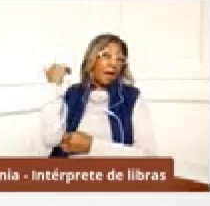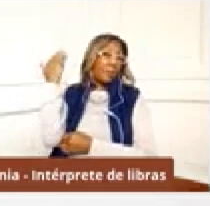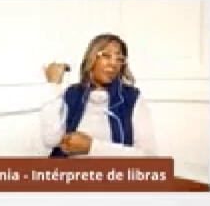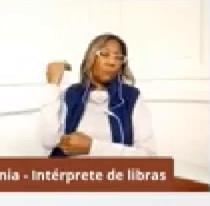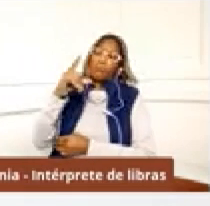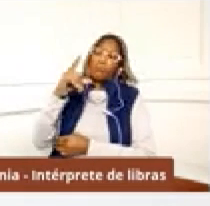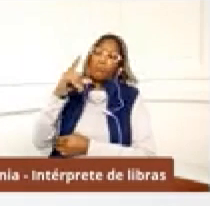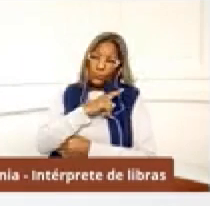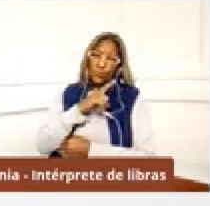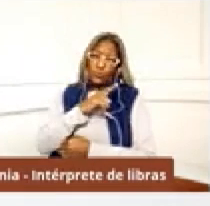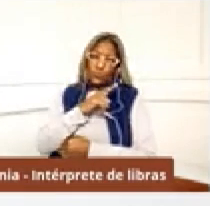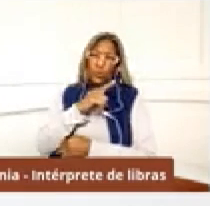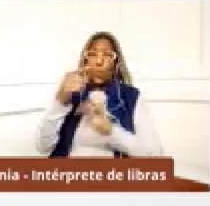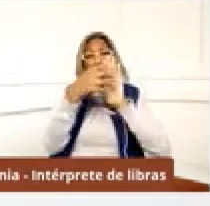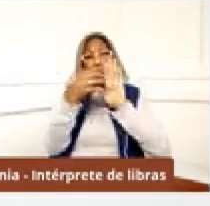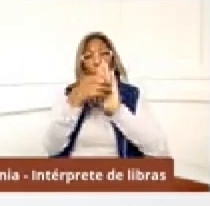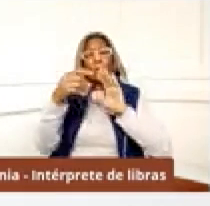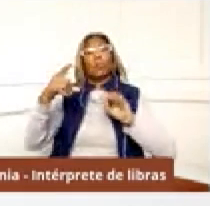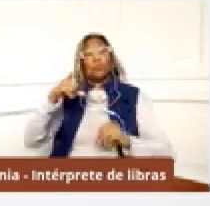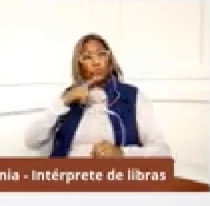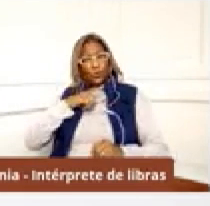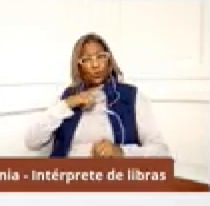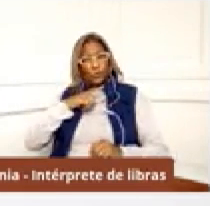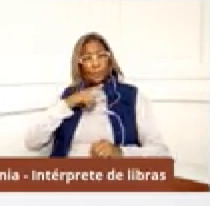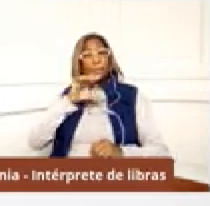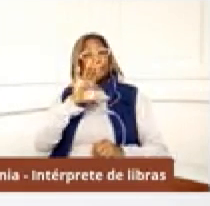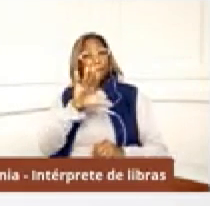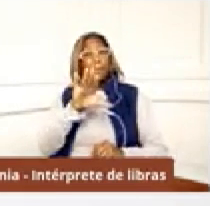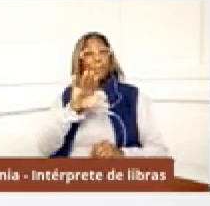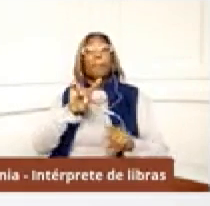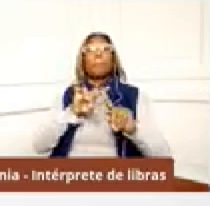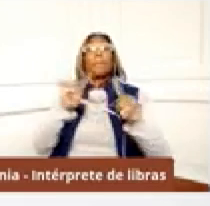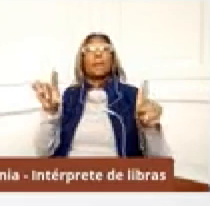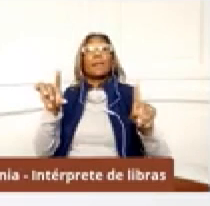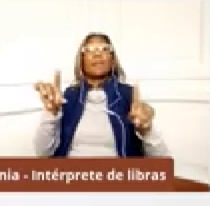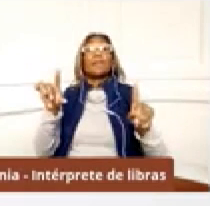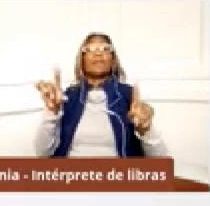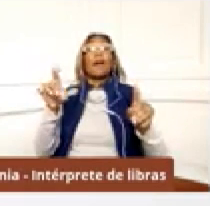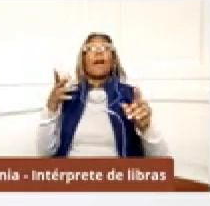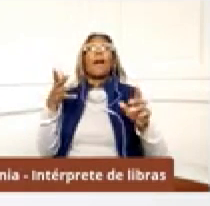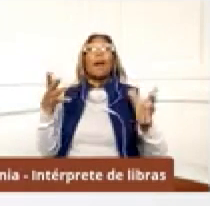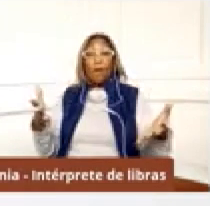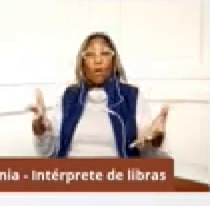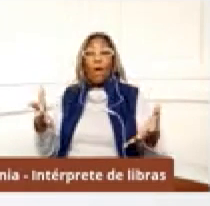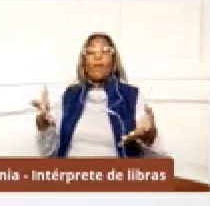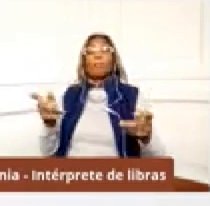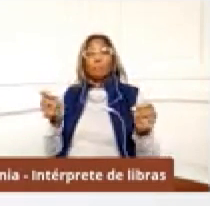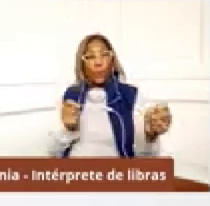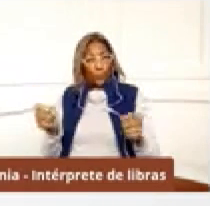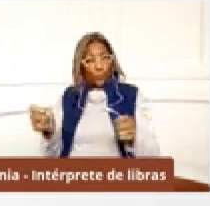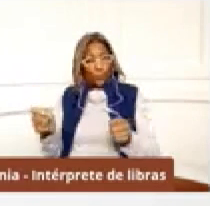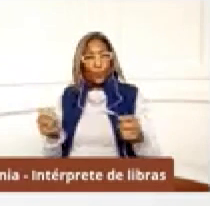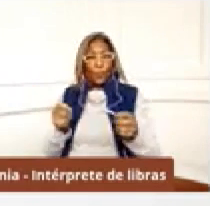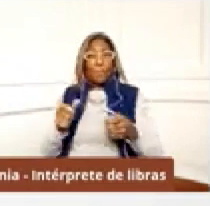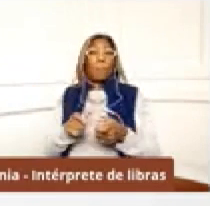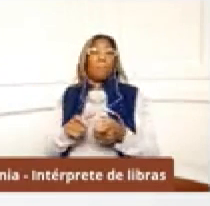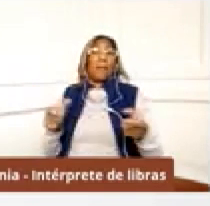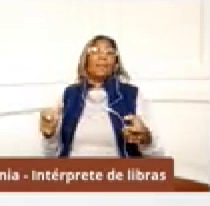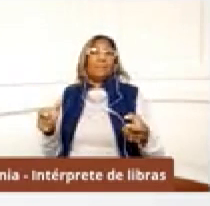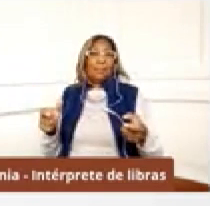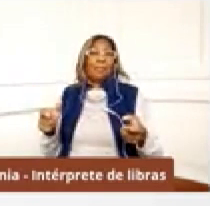Mas o modelo prevê isso, porque não é sobre não ter restrições o modelo do distanciamento controlado, é sobre ter restrições